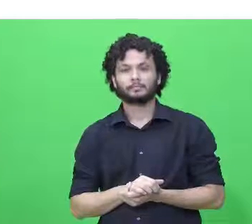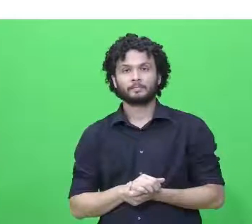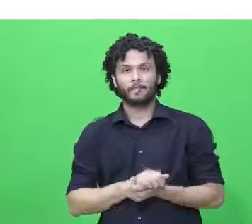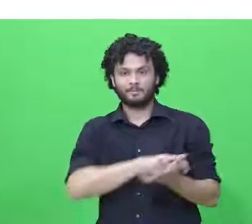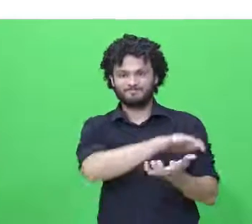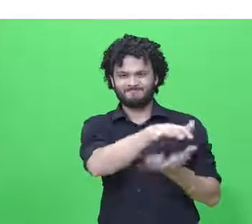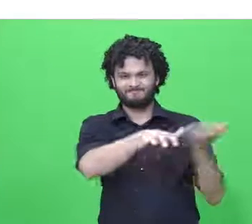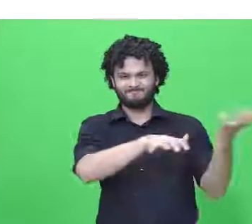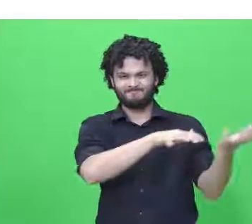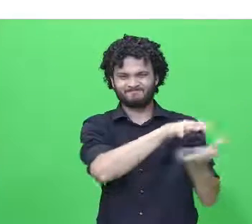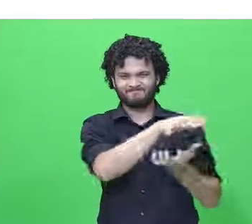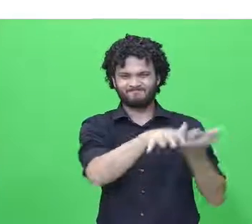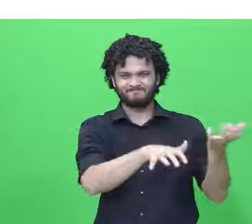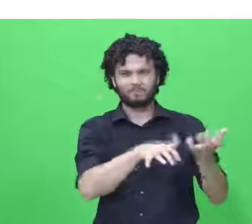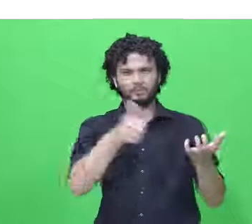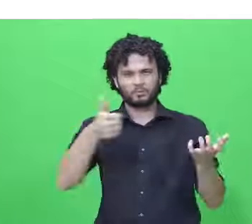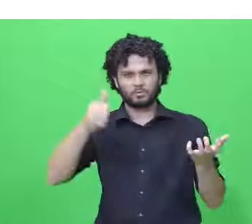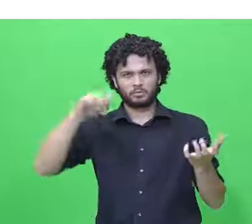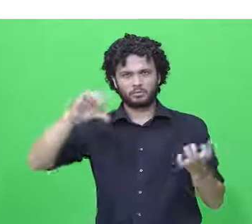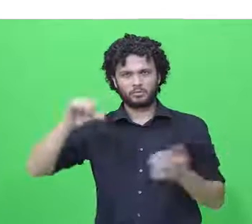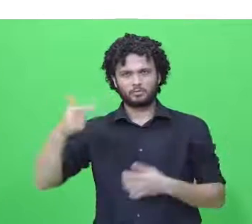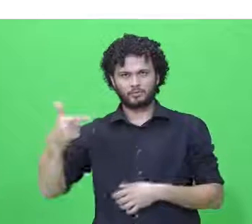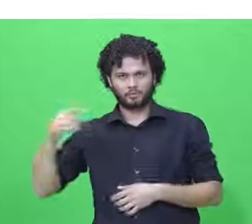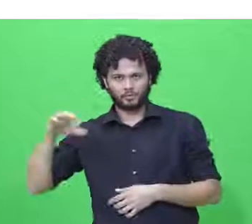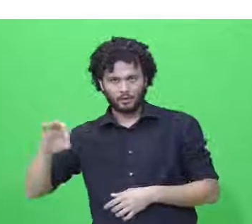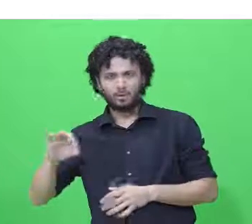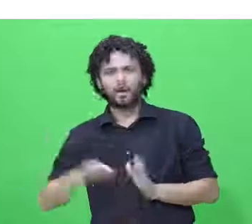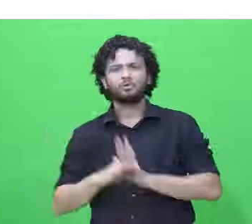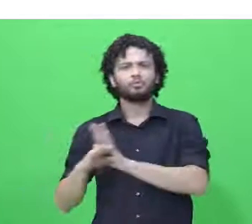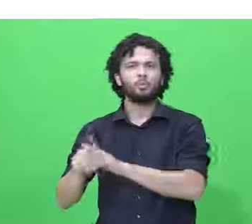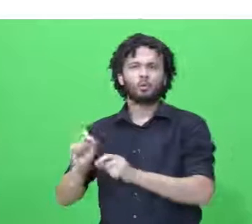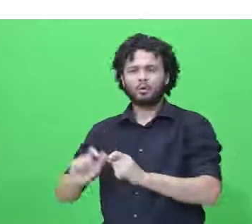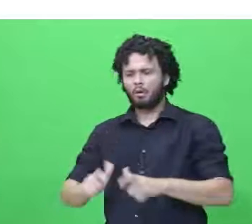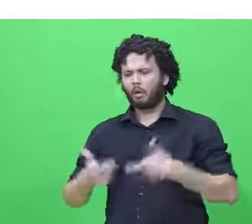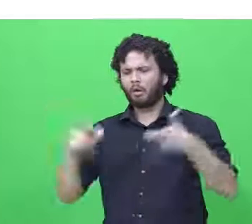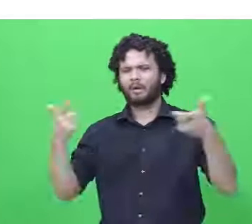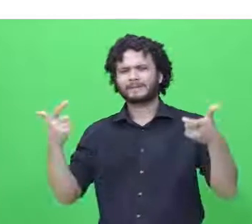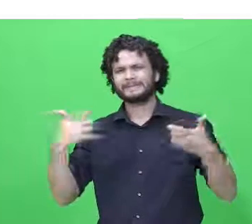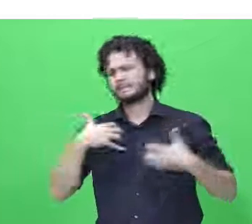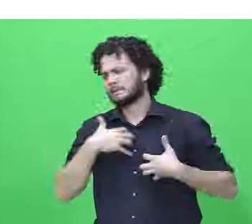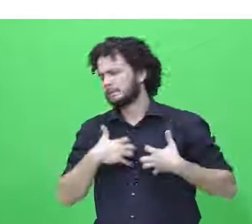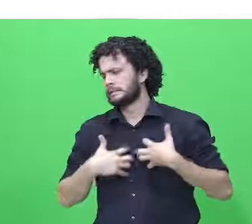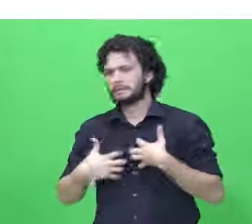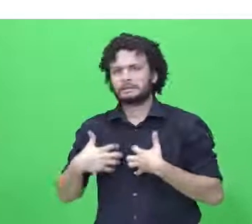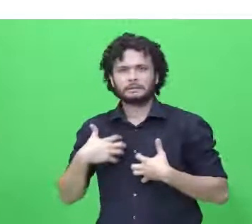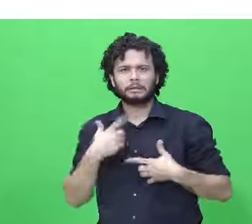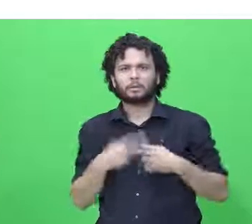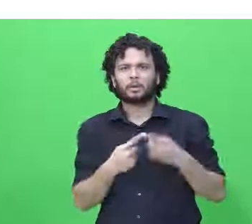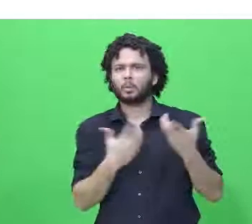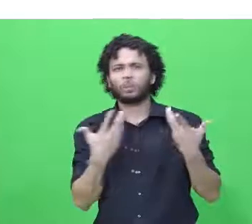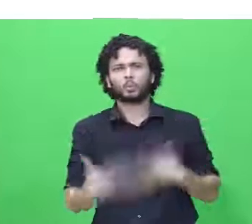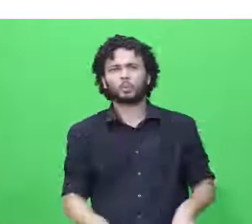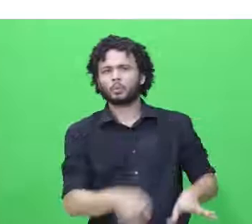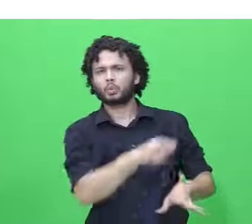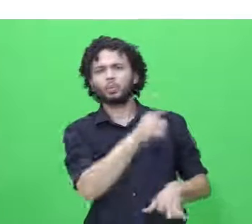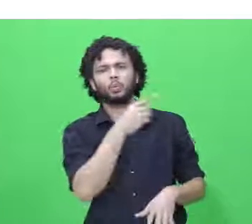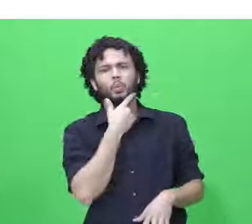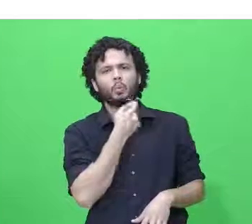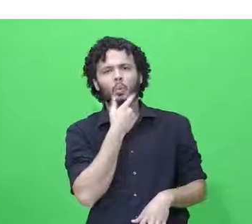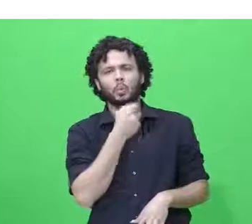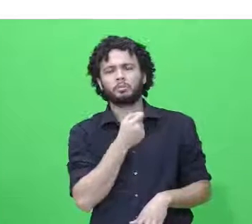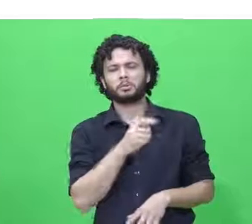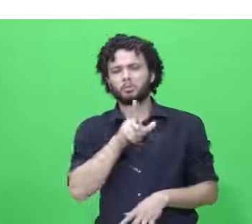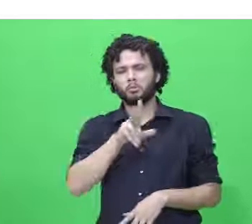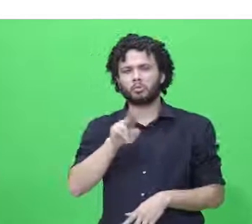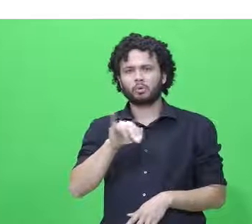Essa crise, então, de 1929, ela vai contribuir para aumentar o descontentamento, então, com o governo do Washington Luiz e